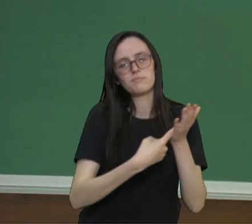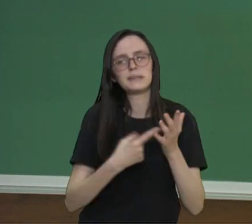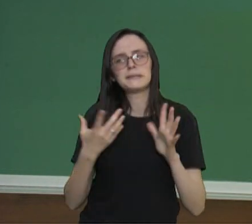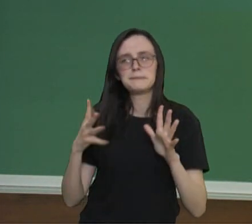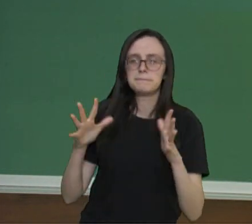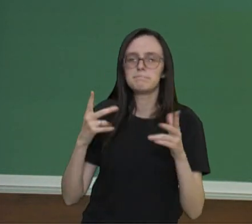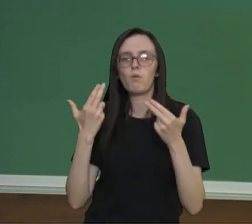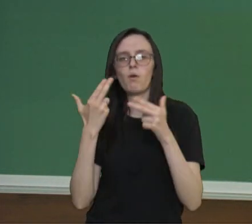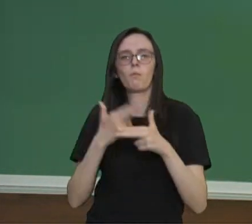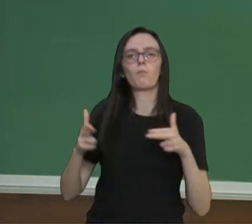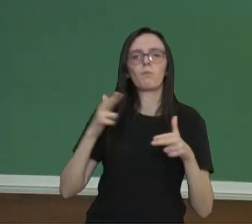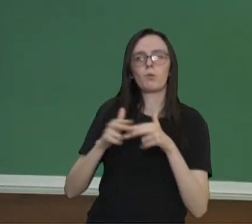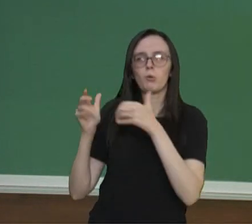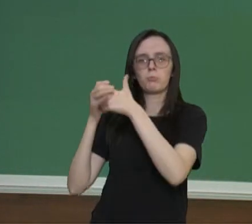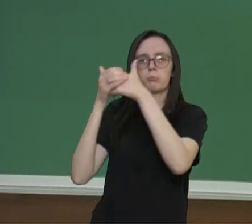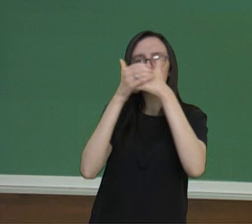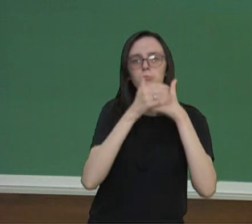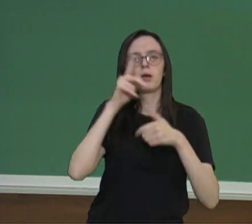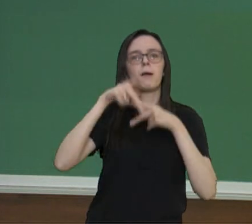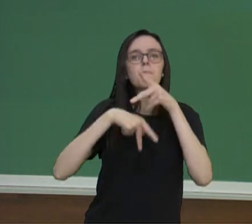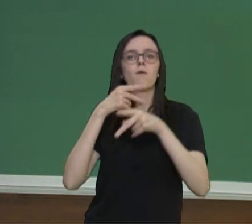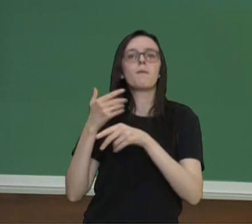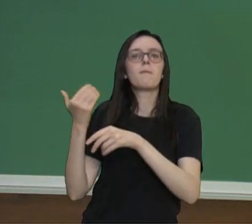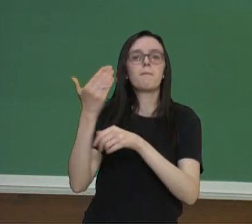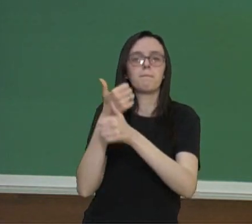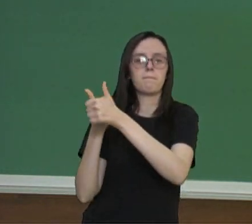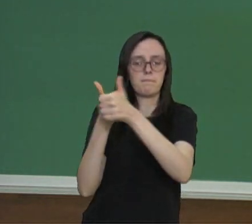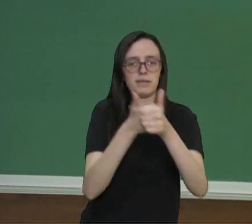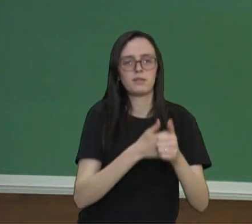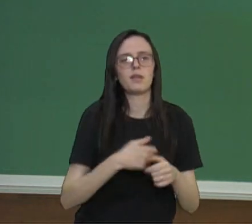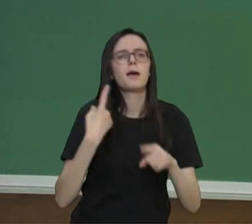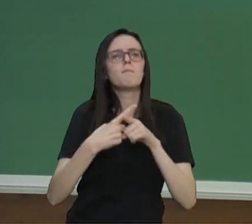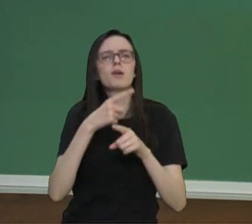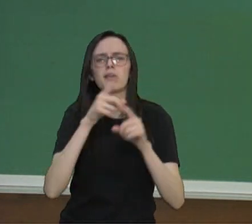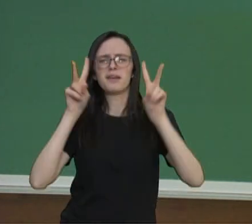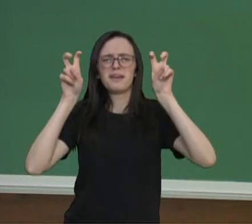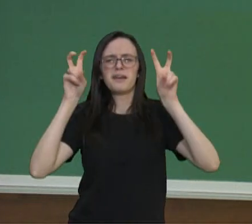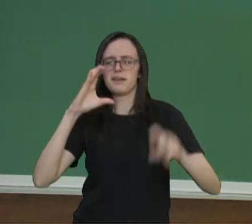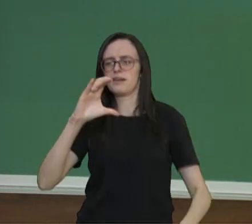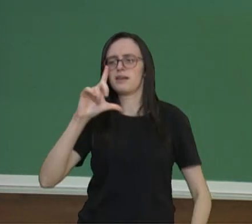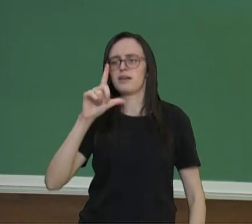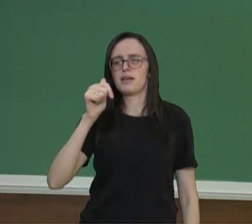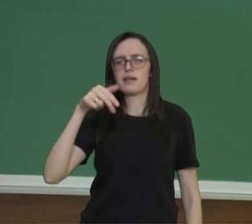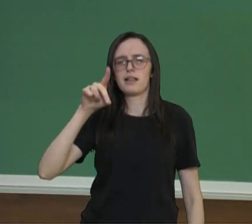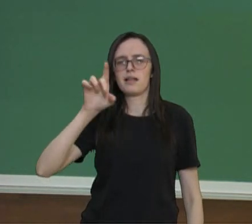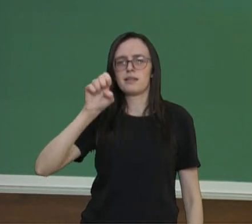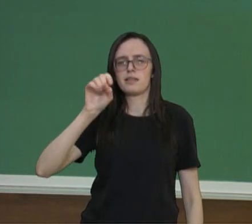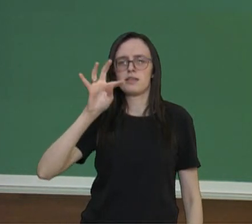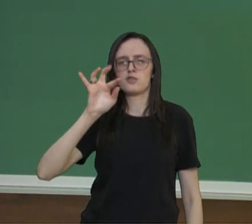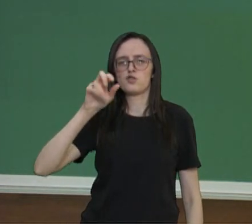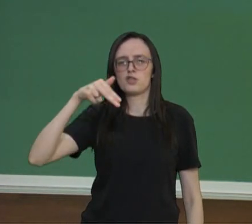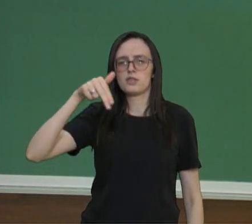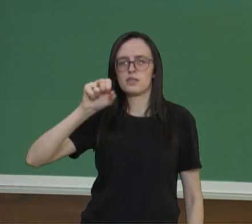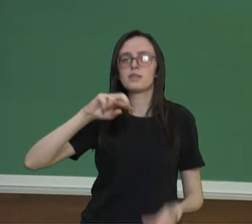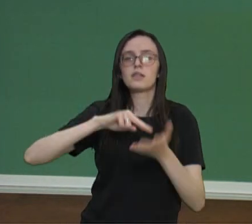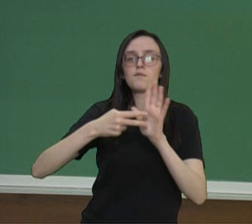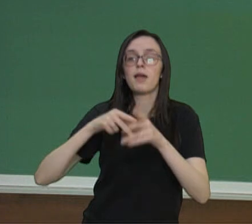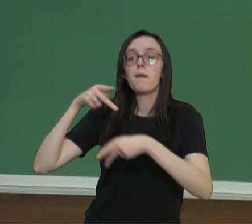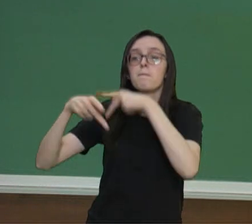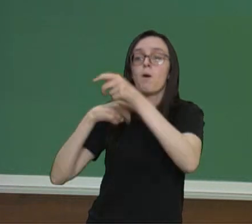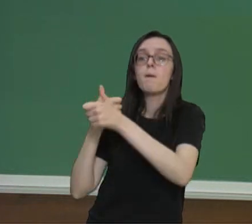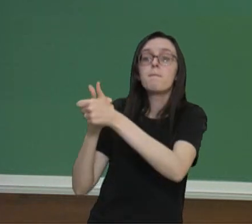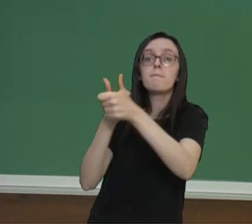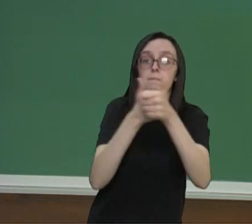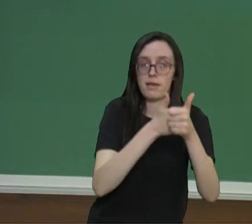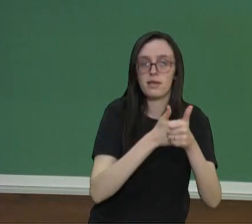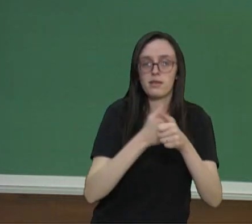menos clandestinas com povoados próximos. Por que o clandestinas, entre aspas? Eram alianças com povoados próximos